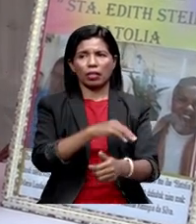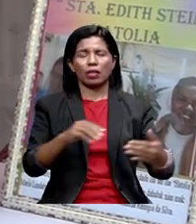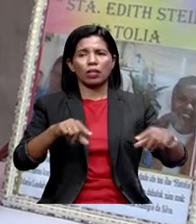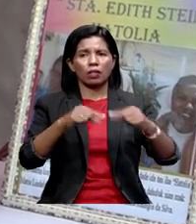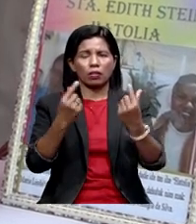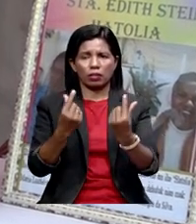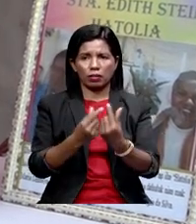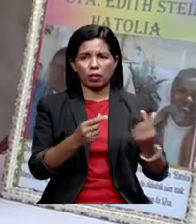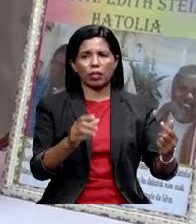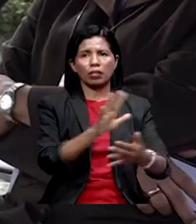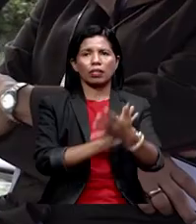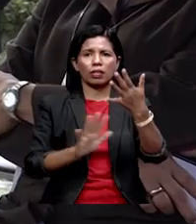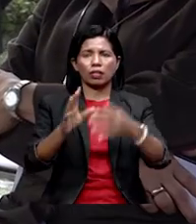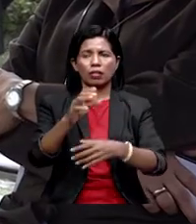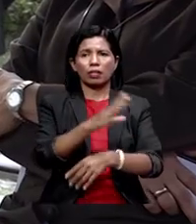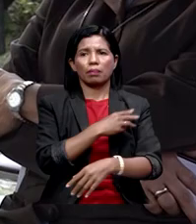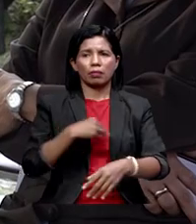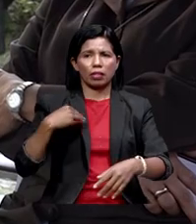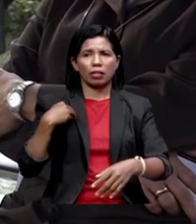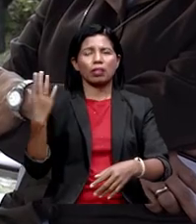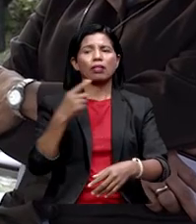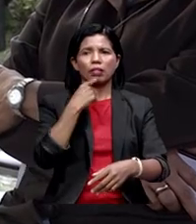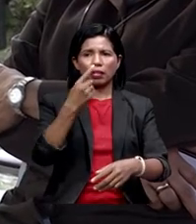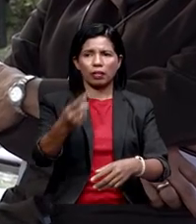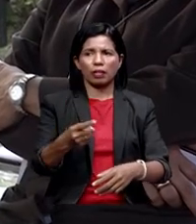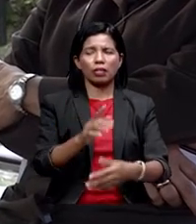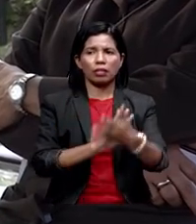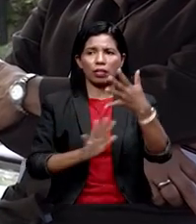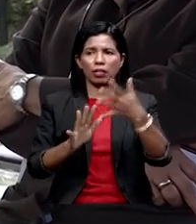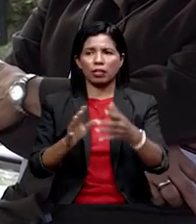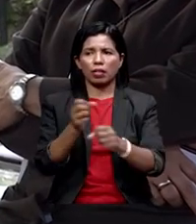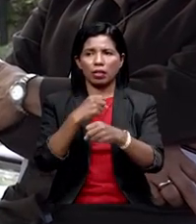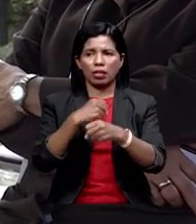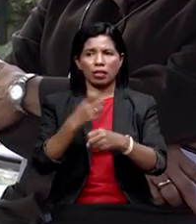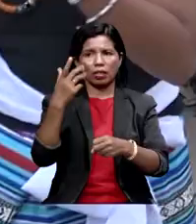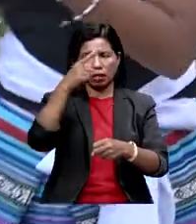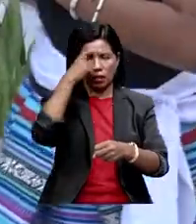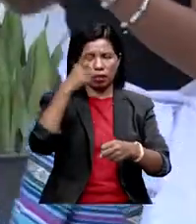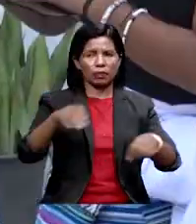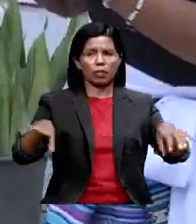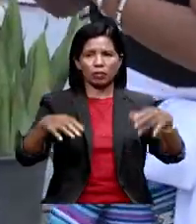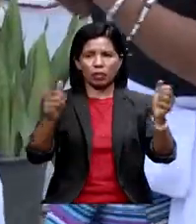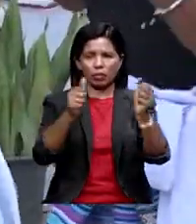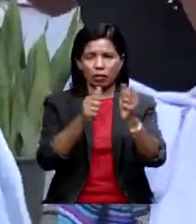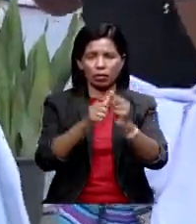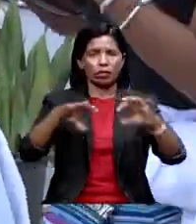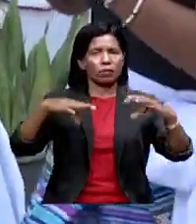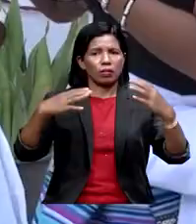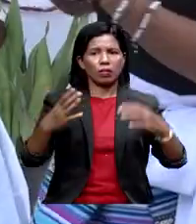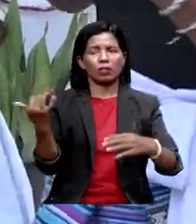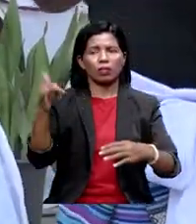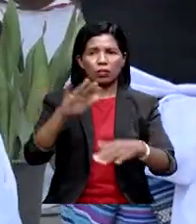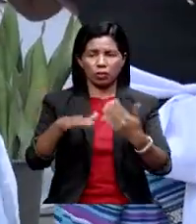do Aniversário Congregação Irmã Carmelita HTT, cerimônia ne realiza, também serviço a muito com a comissão, na